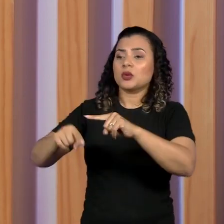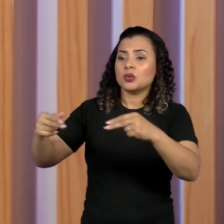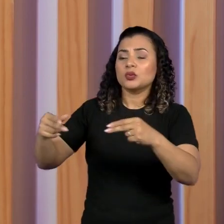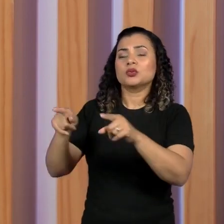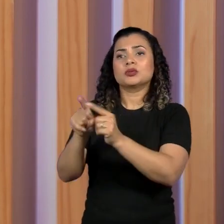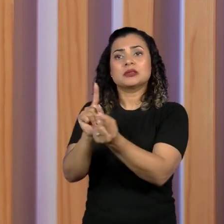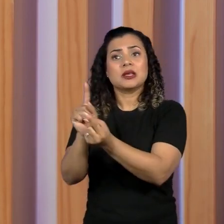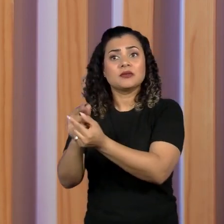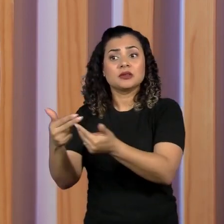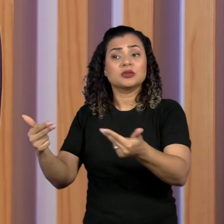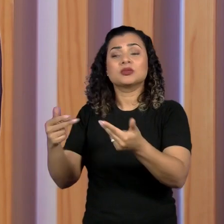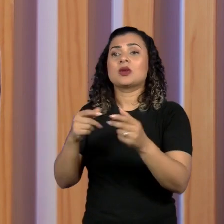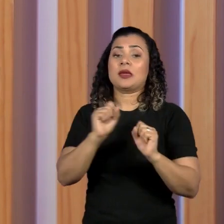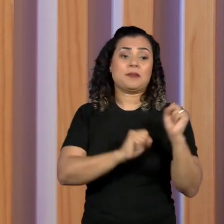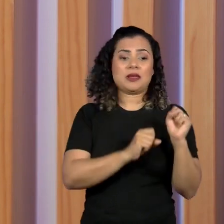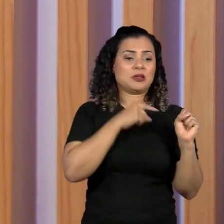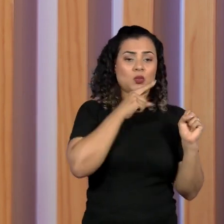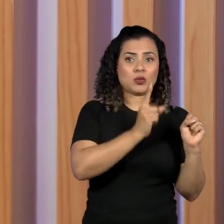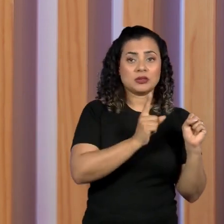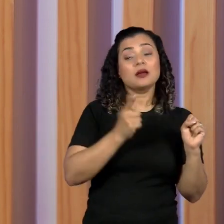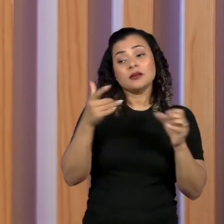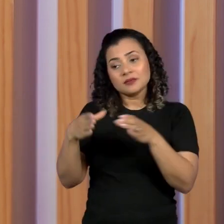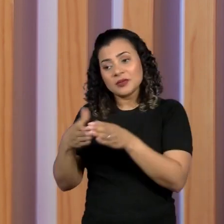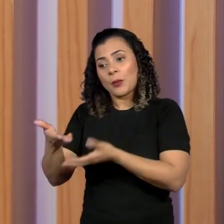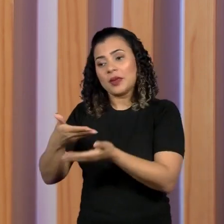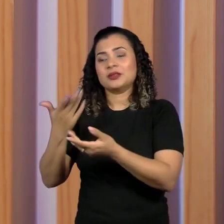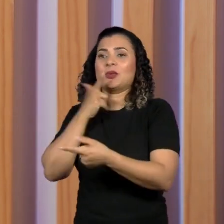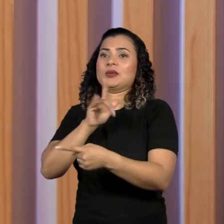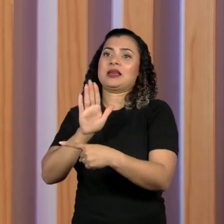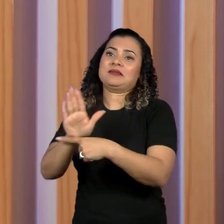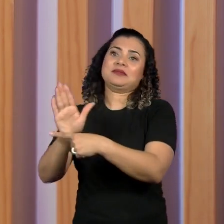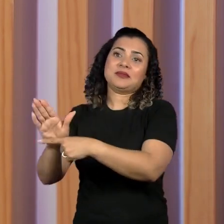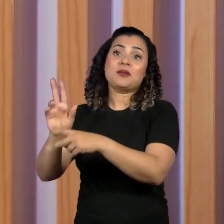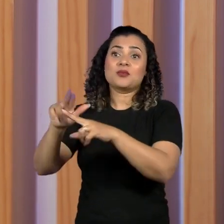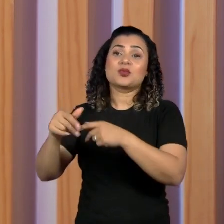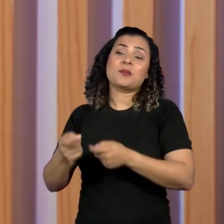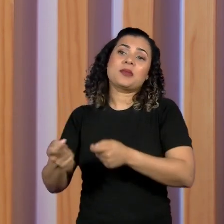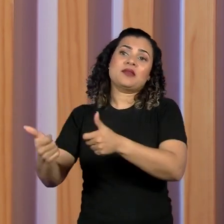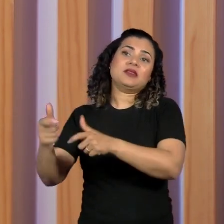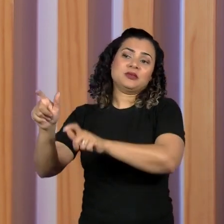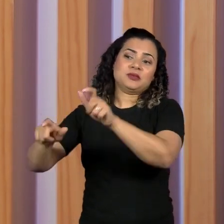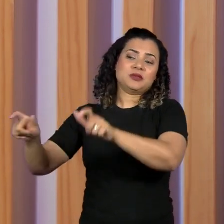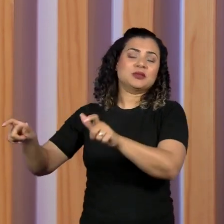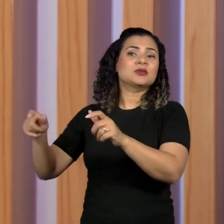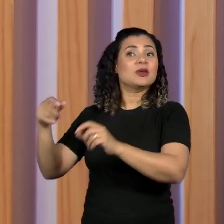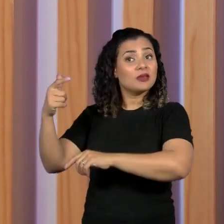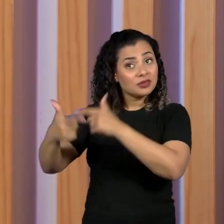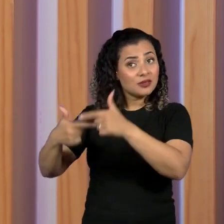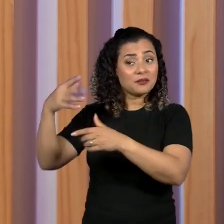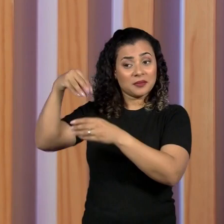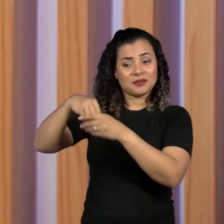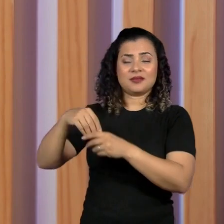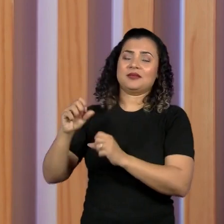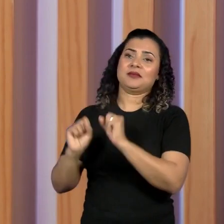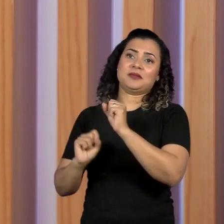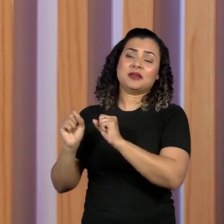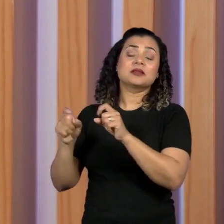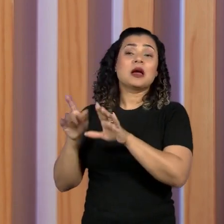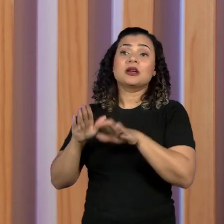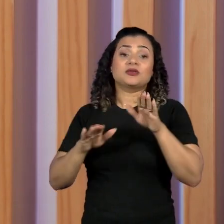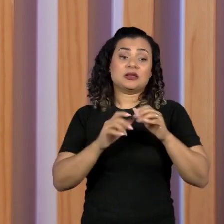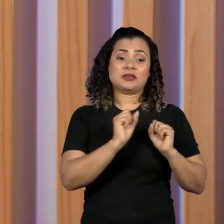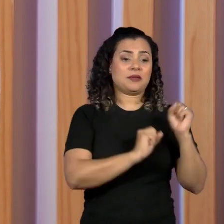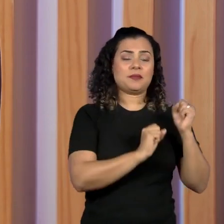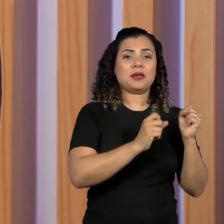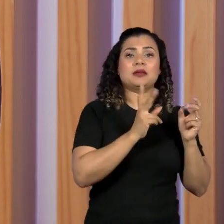muitas vezes a empresa não consegue. Então, prover um benefício aí para o colaborador da empresa, né? Que normalmente a empresa não